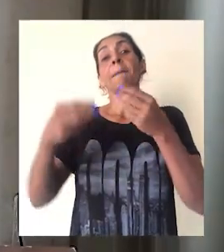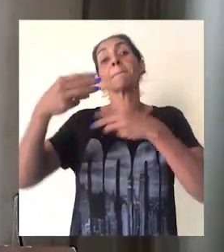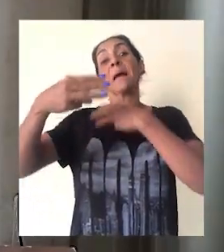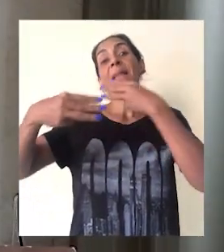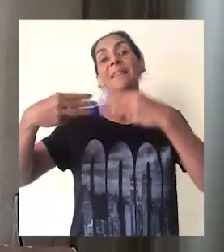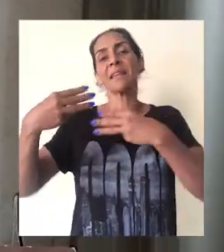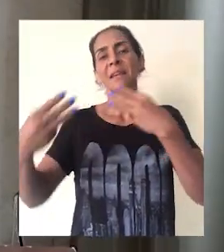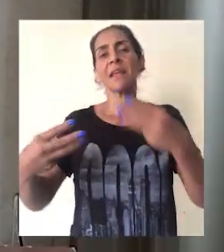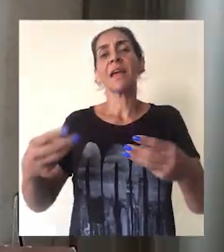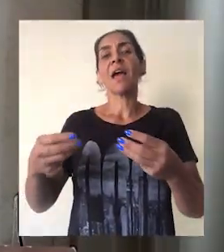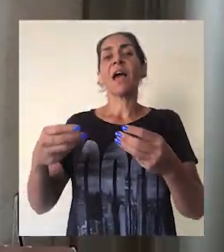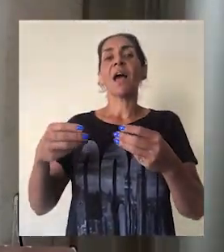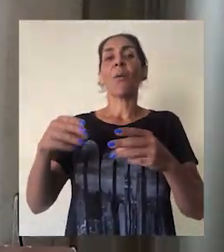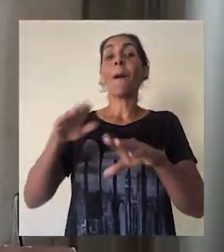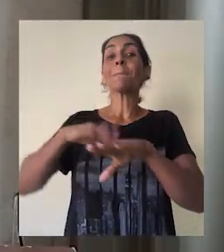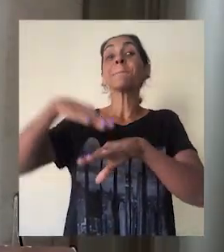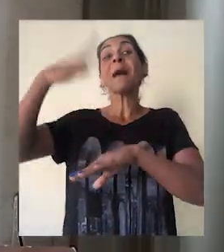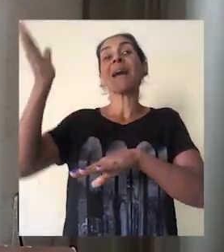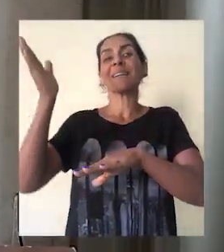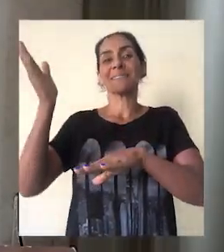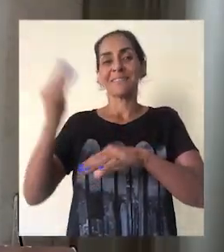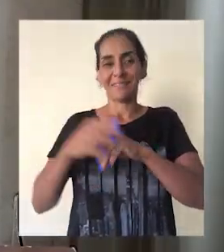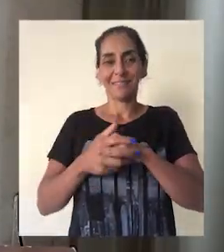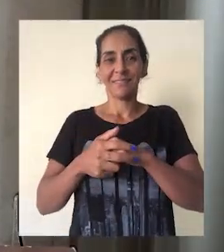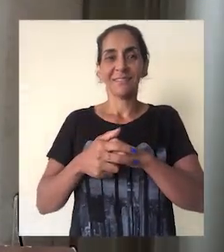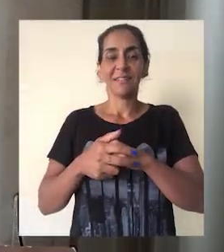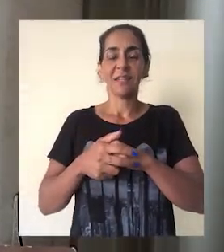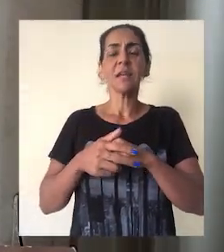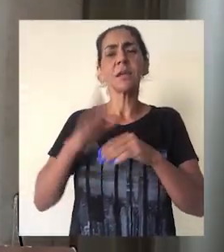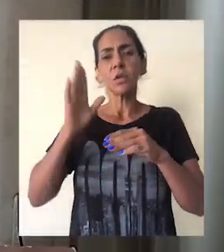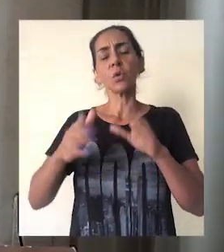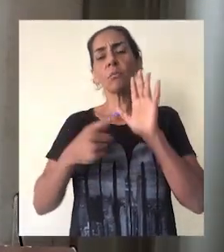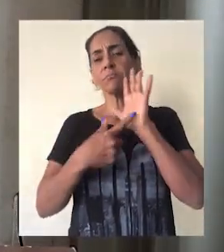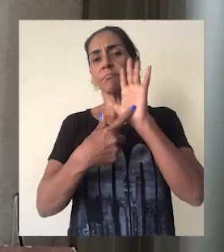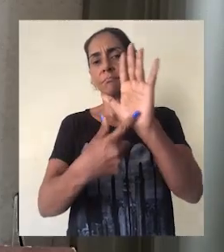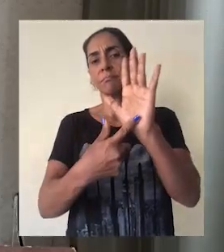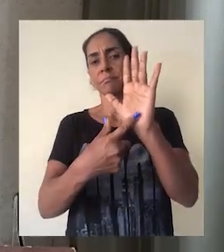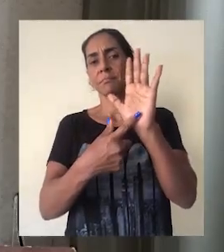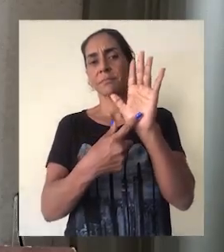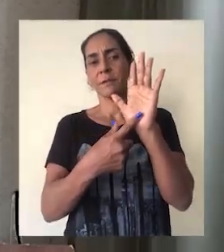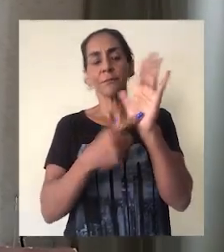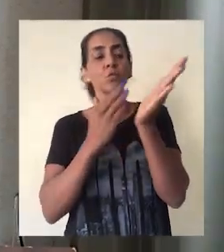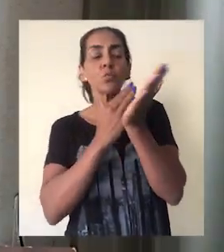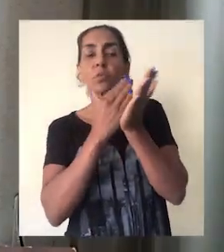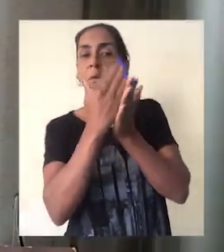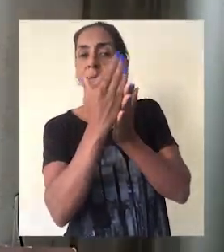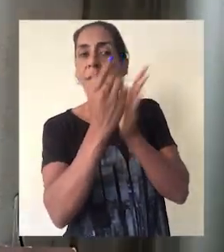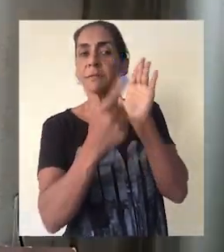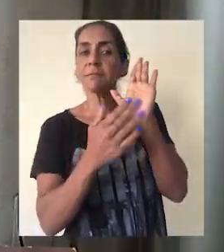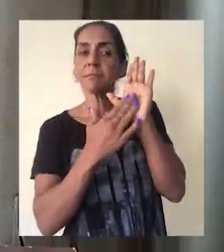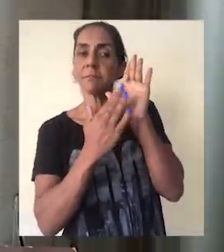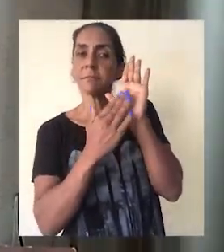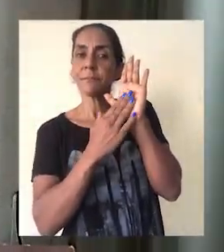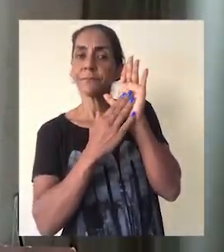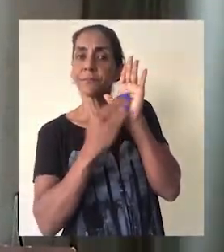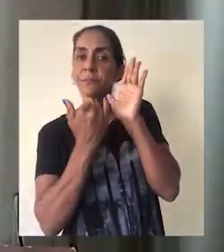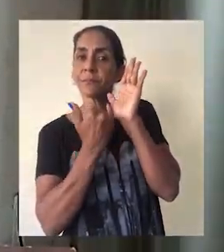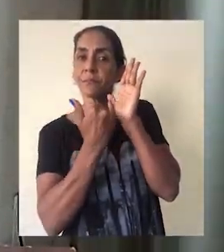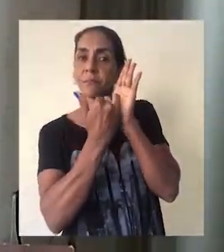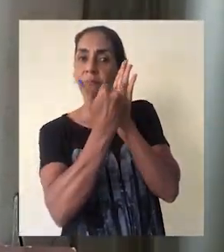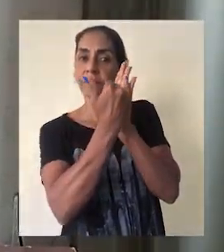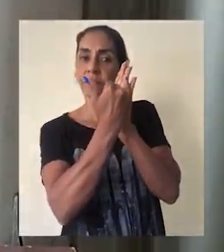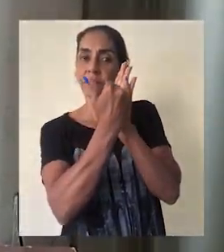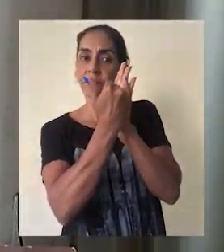fiz algumas marcações para mostrar para vocês coisas que eu achei muito importantes que tem no livro. Por exemplo, aqui no começo a gente tem uma